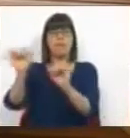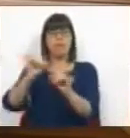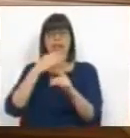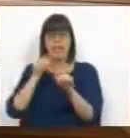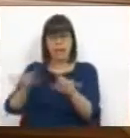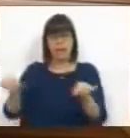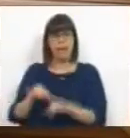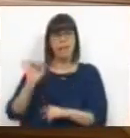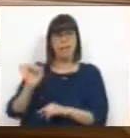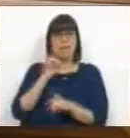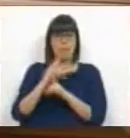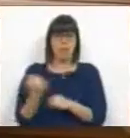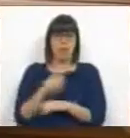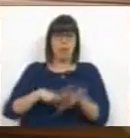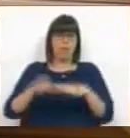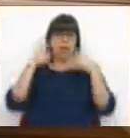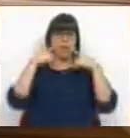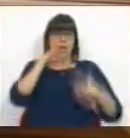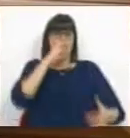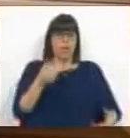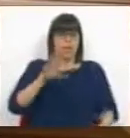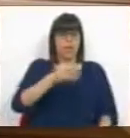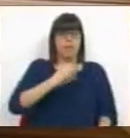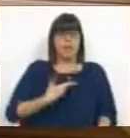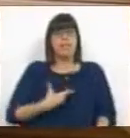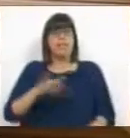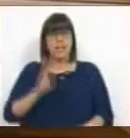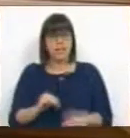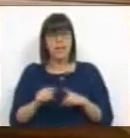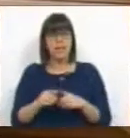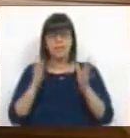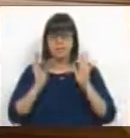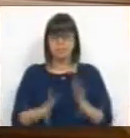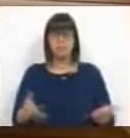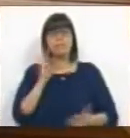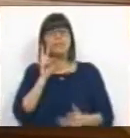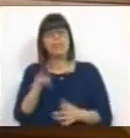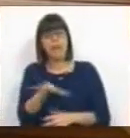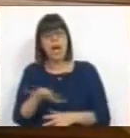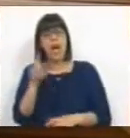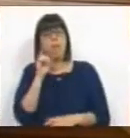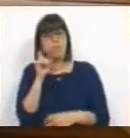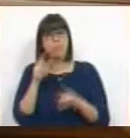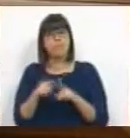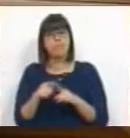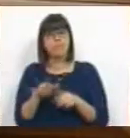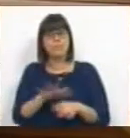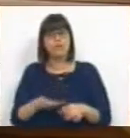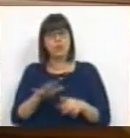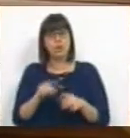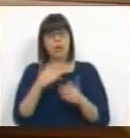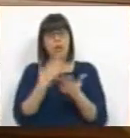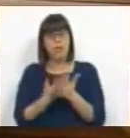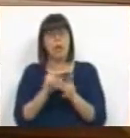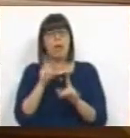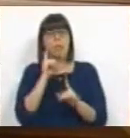também foi mais uma obra do Governo anterior, do Governo do PSD-CDS, e é preciso olhar para as áreas protegidas e as zonas